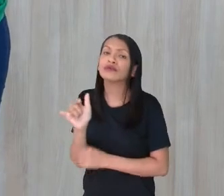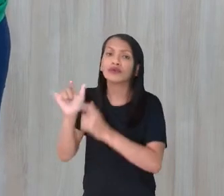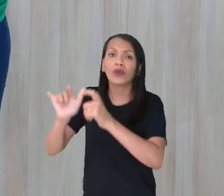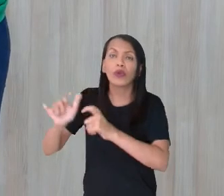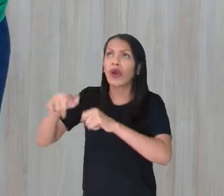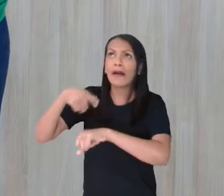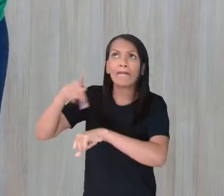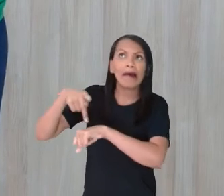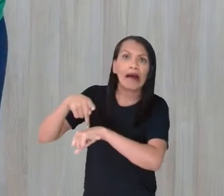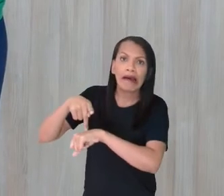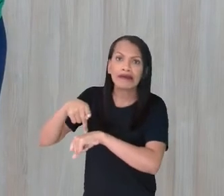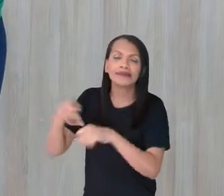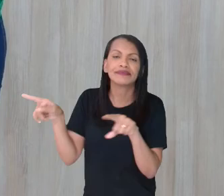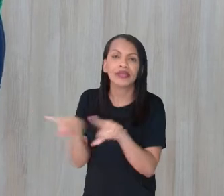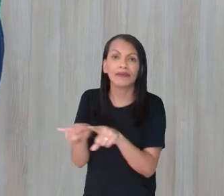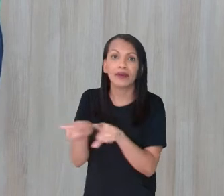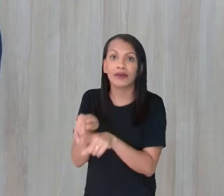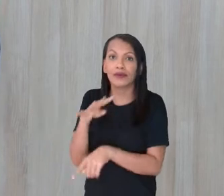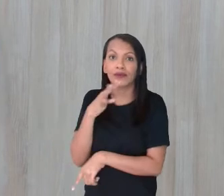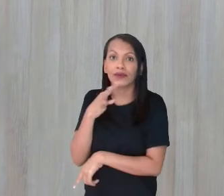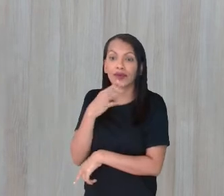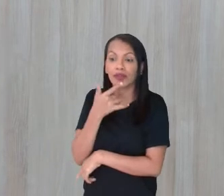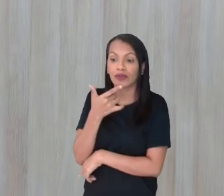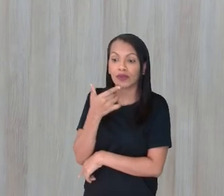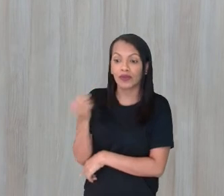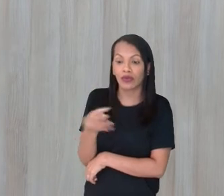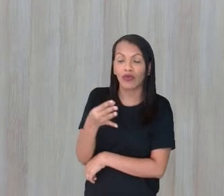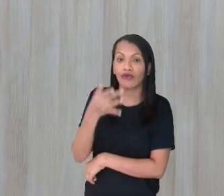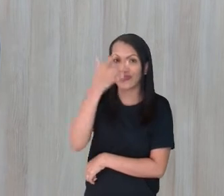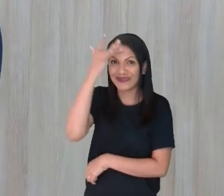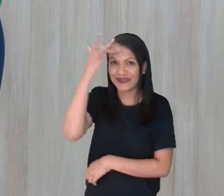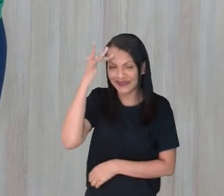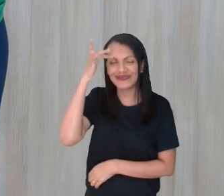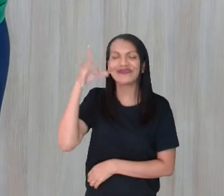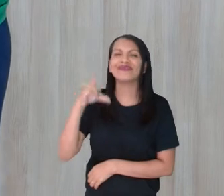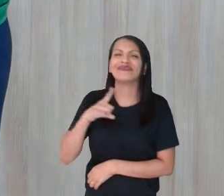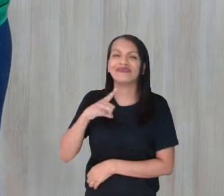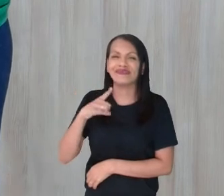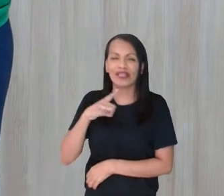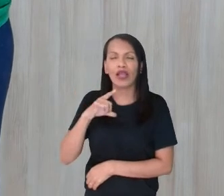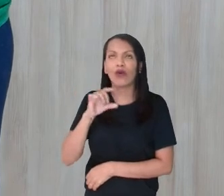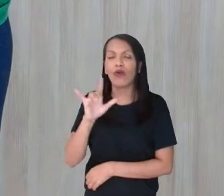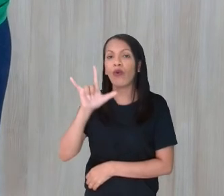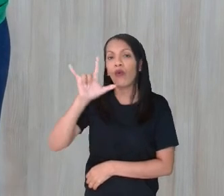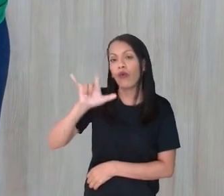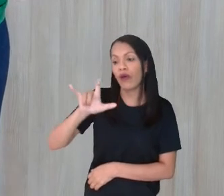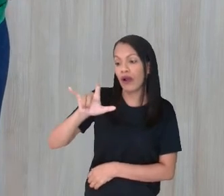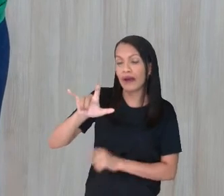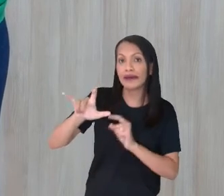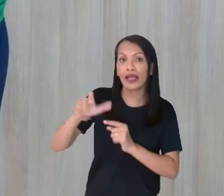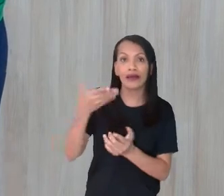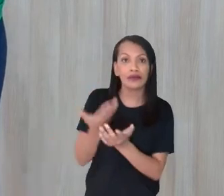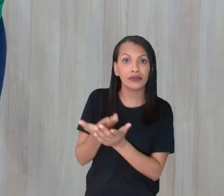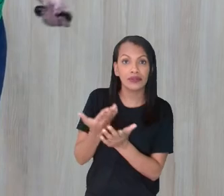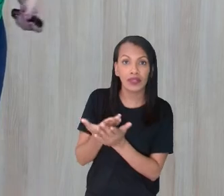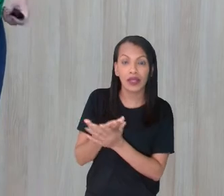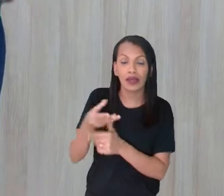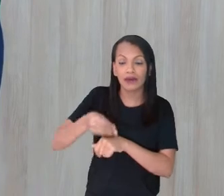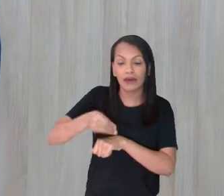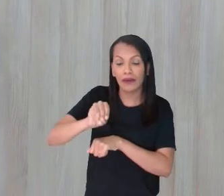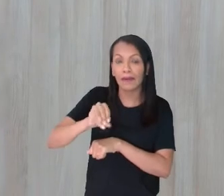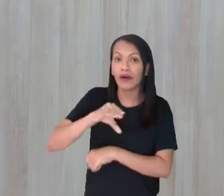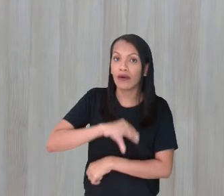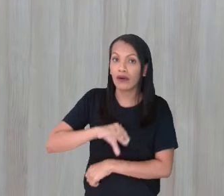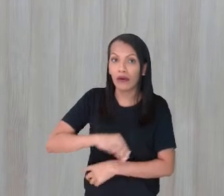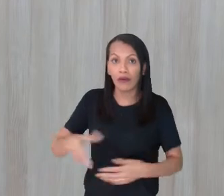pode conhecer novas pessoas, a gente tem Instagram, por exemplo, de estudo, de dicas de português,